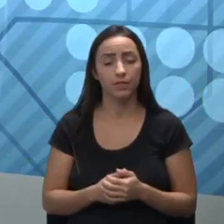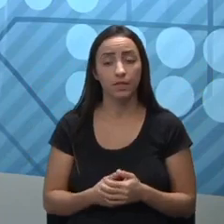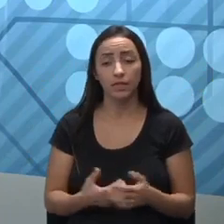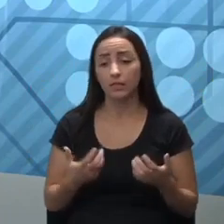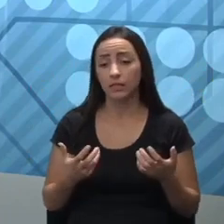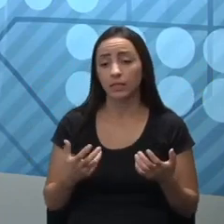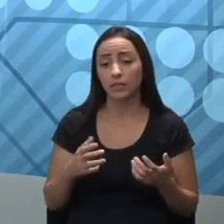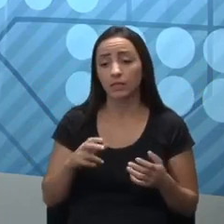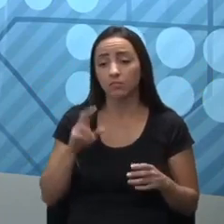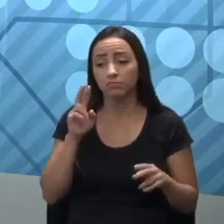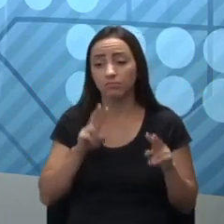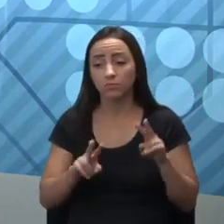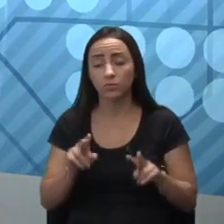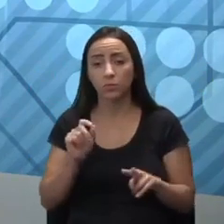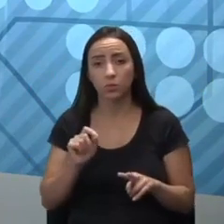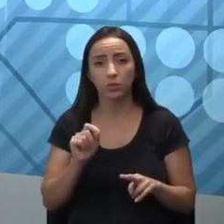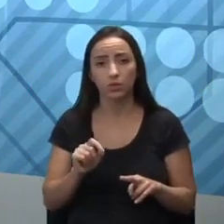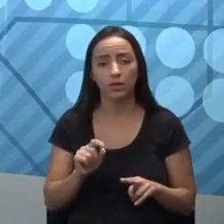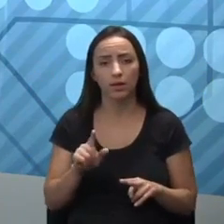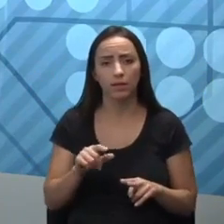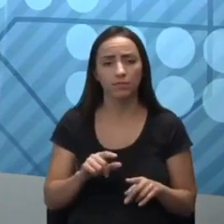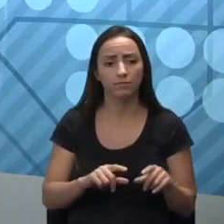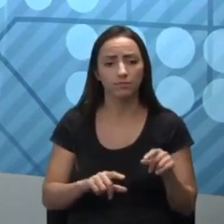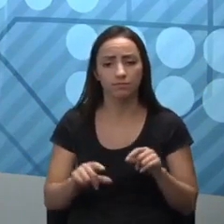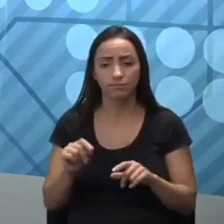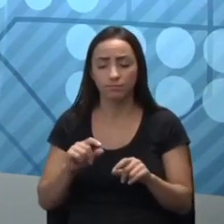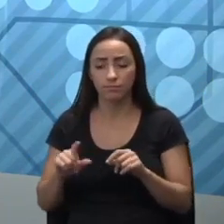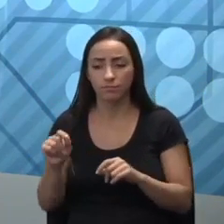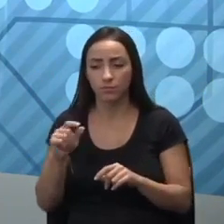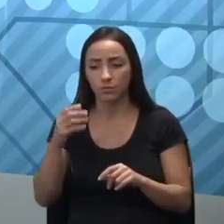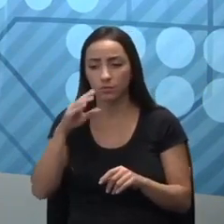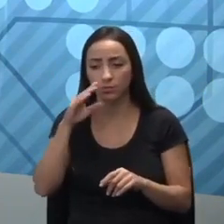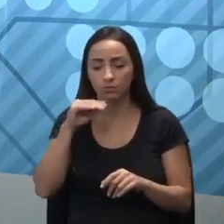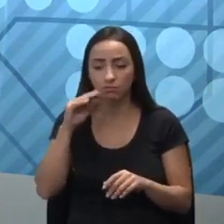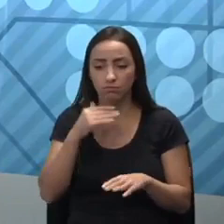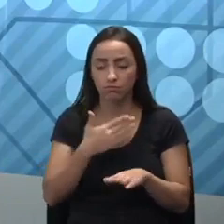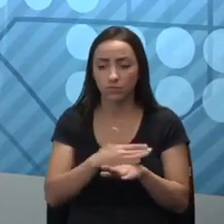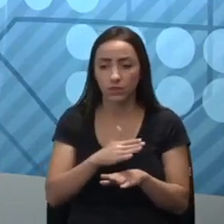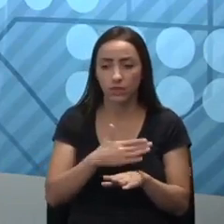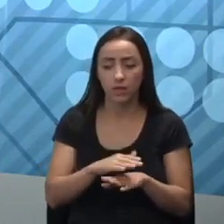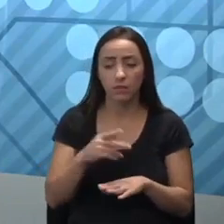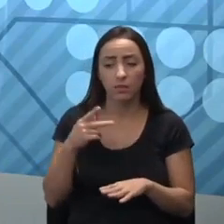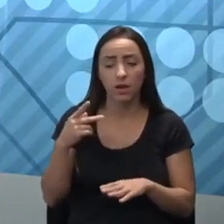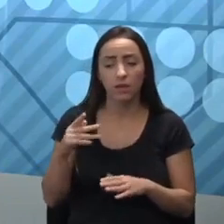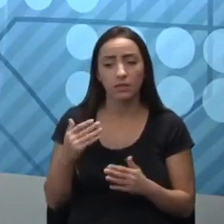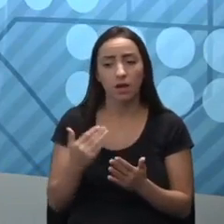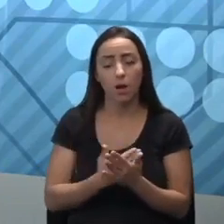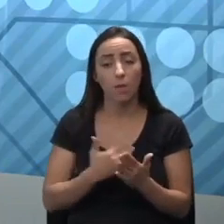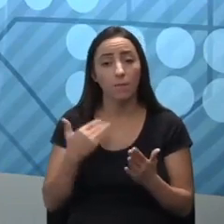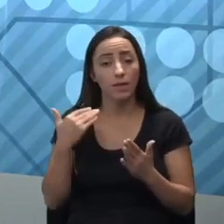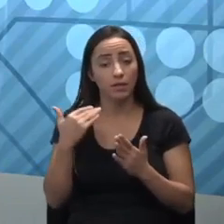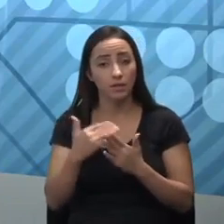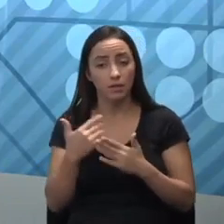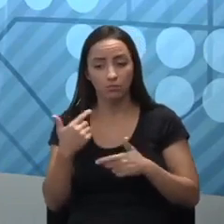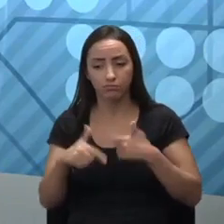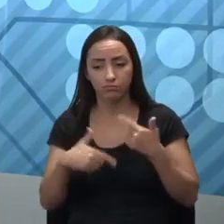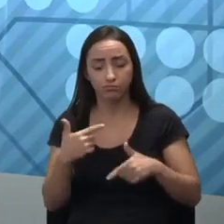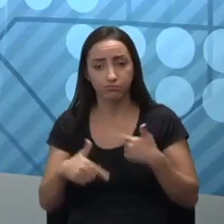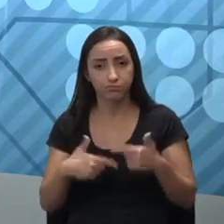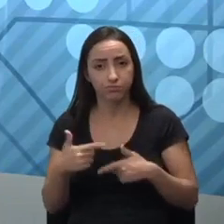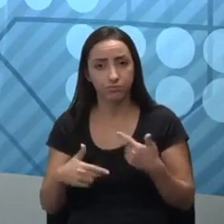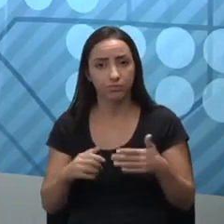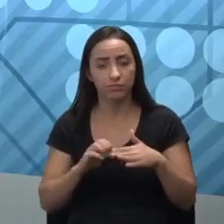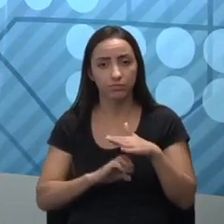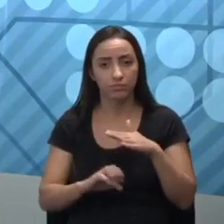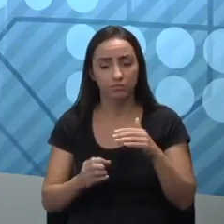visava selecionar e os indivíduos treinar, né, para que aumentassem a produtividade aí, da